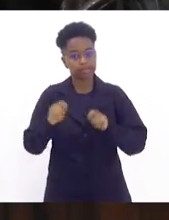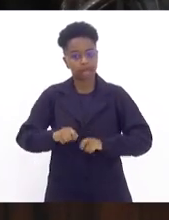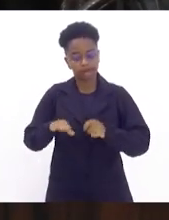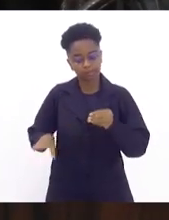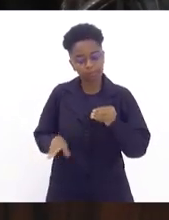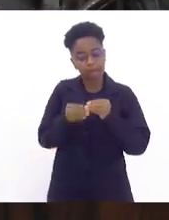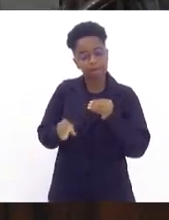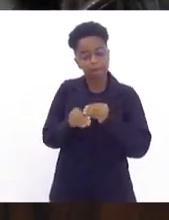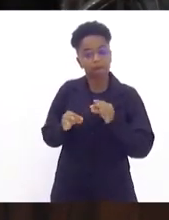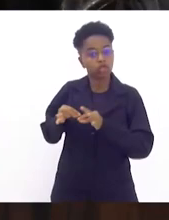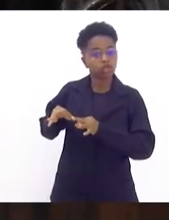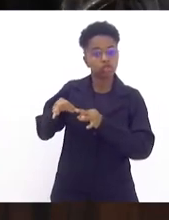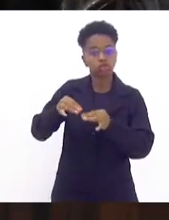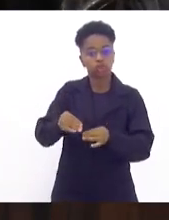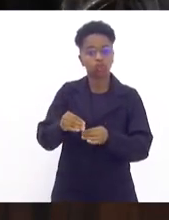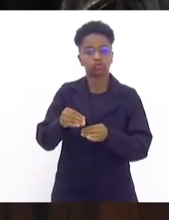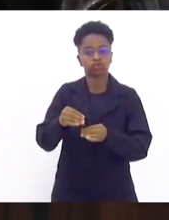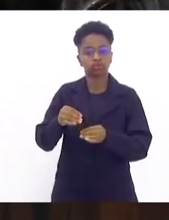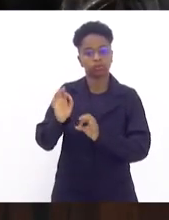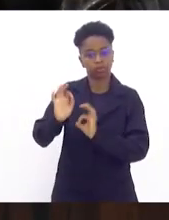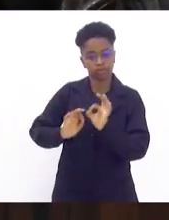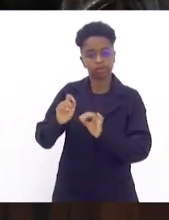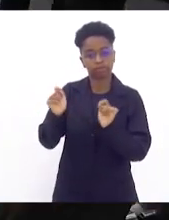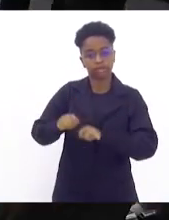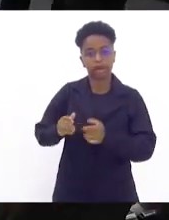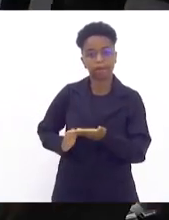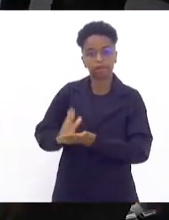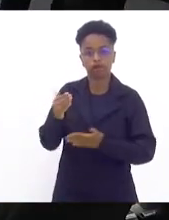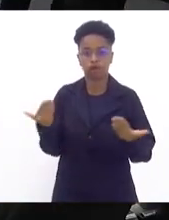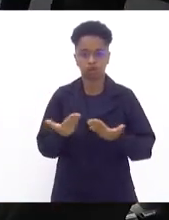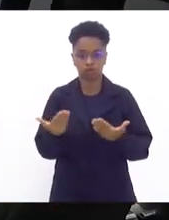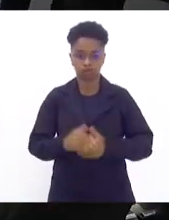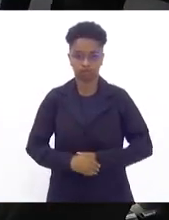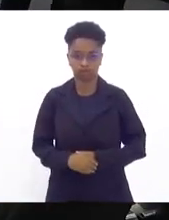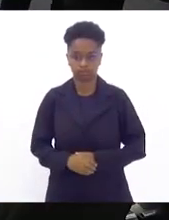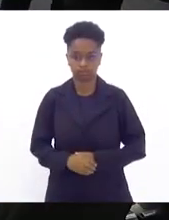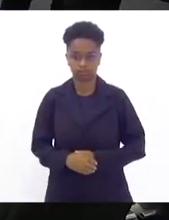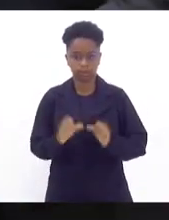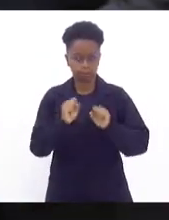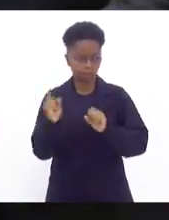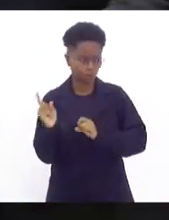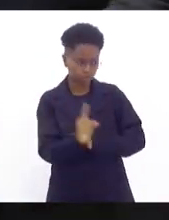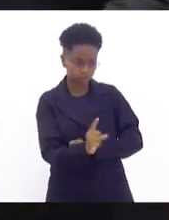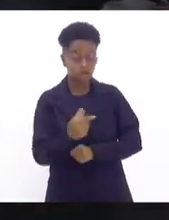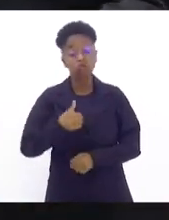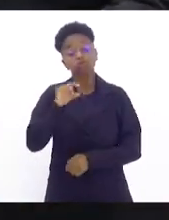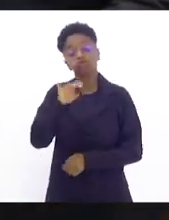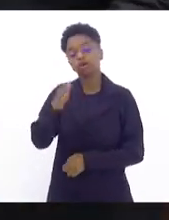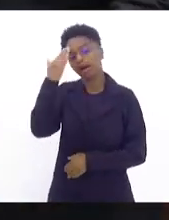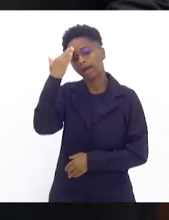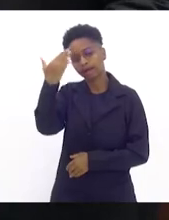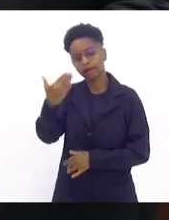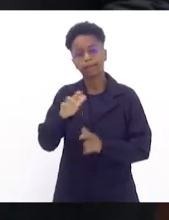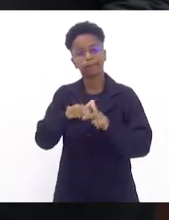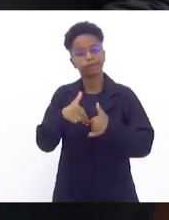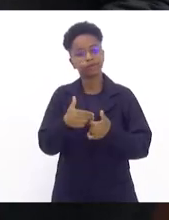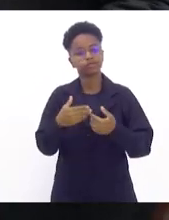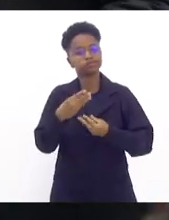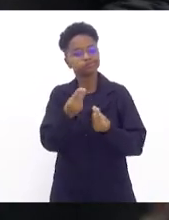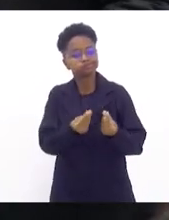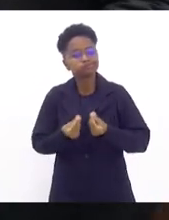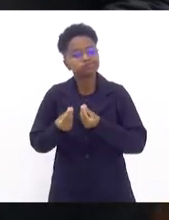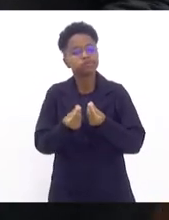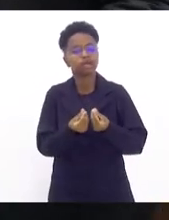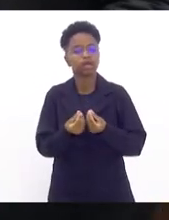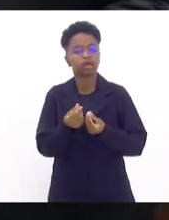essas emendas para que a gente possa aprovar no dia de hoje. Questão de ordem. Pois não. Só agradecer a sensibilidade, deputado Luiz Paulo,